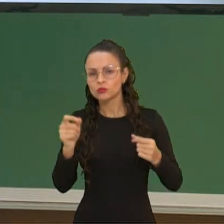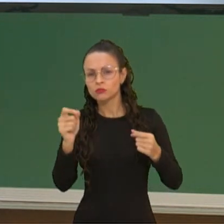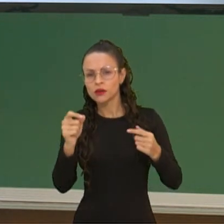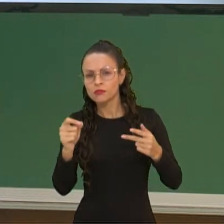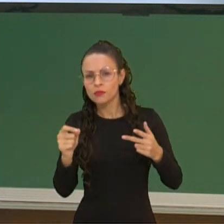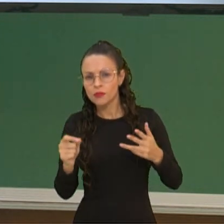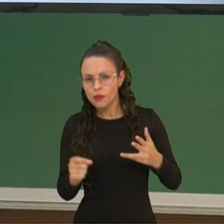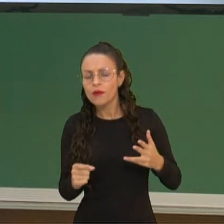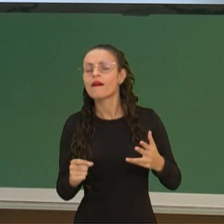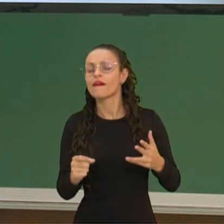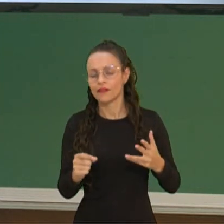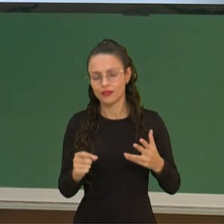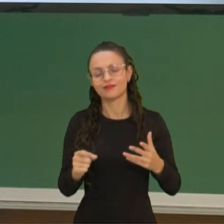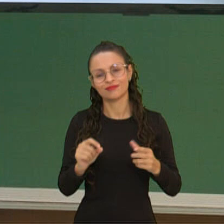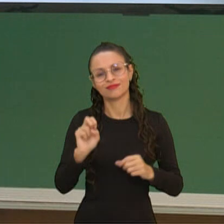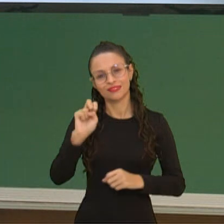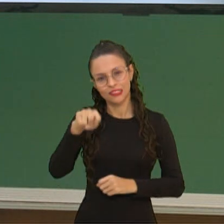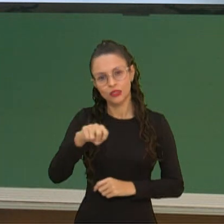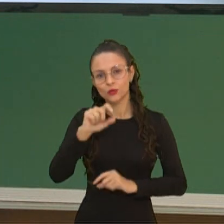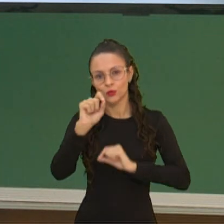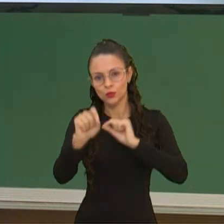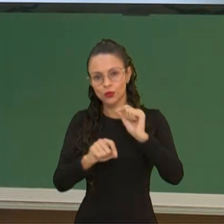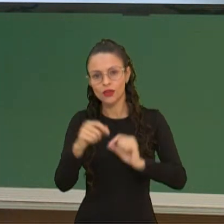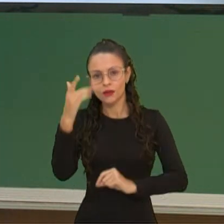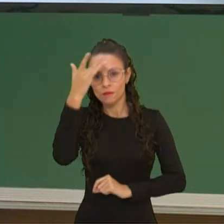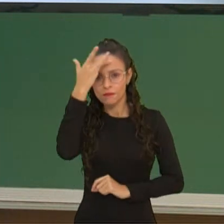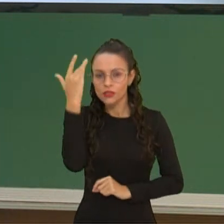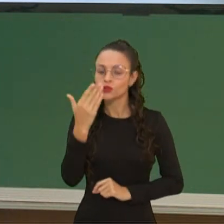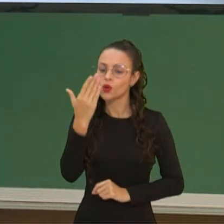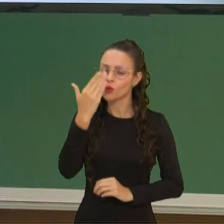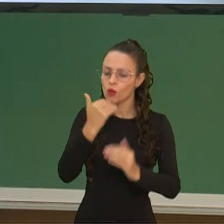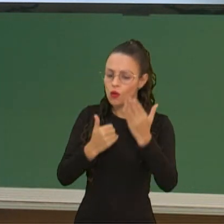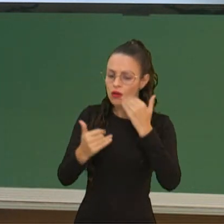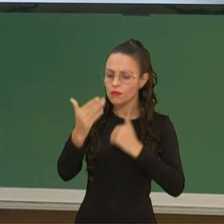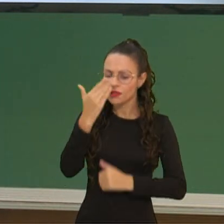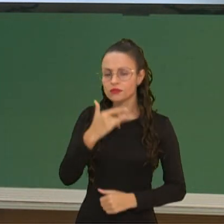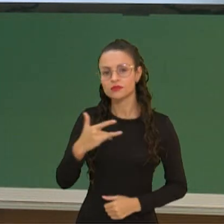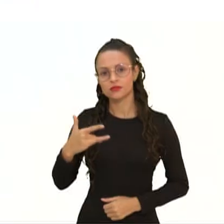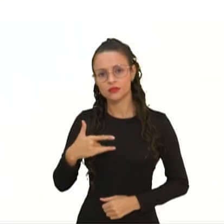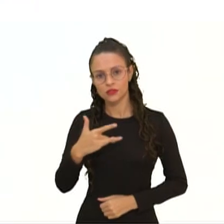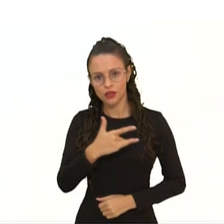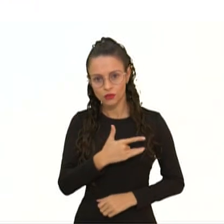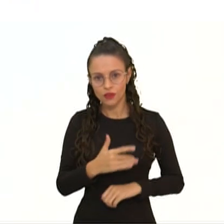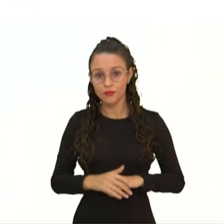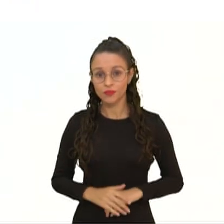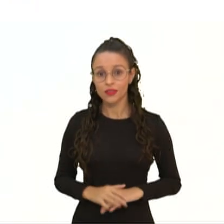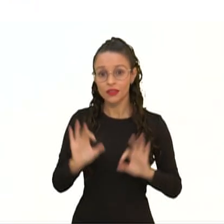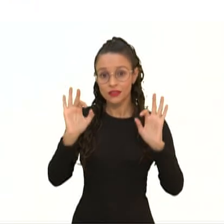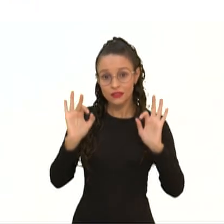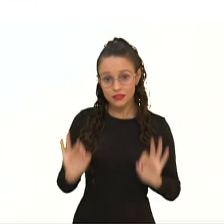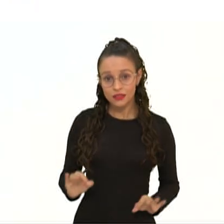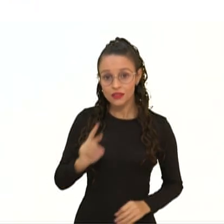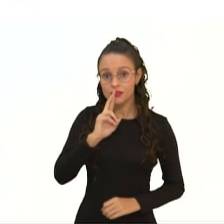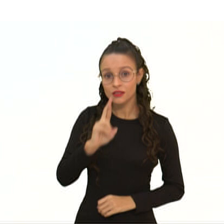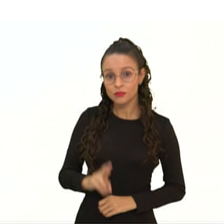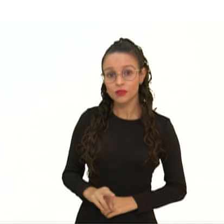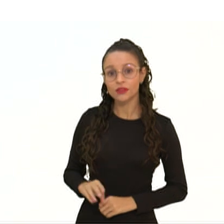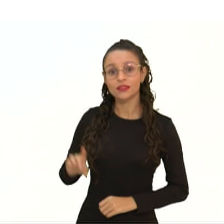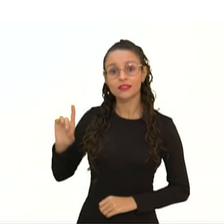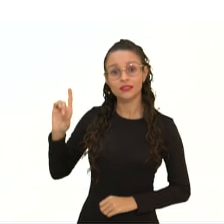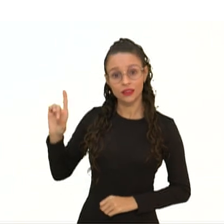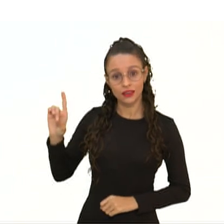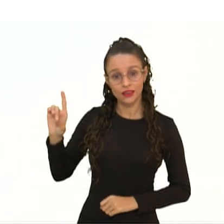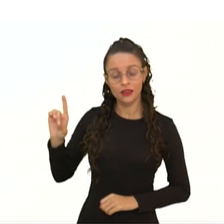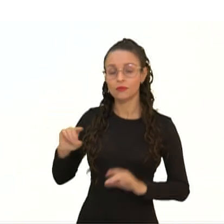fazem sim parte de quem tem uma alimentação saudável então a nossa alternativa correta que era